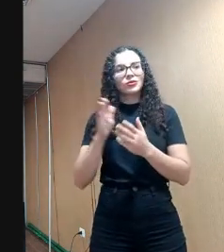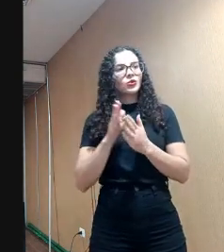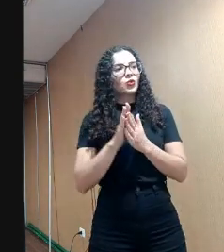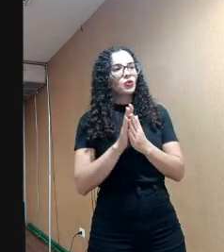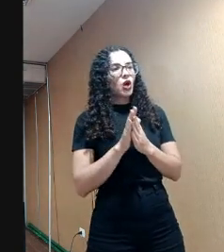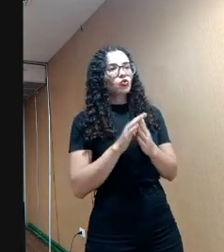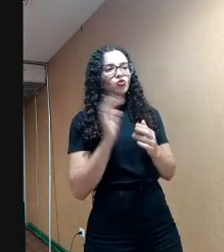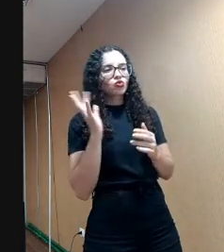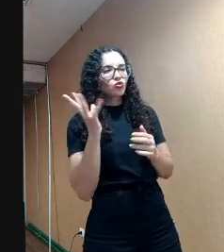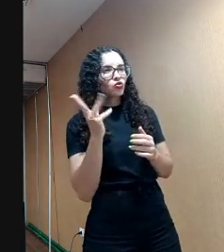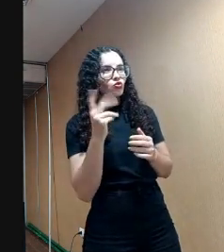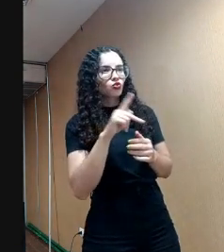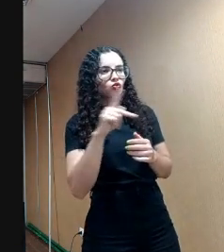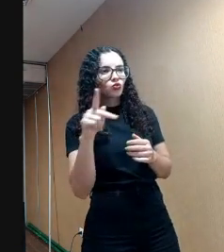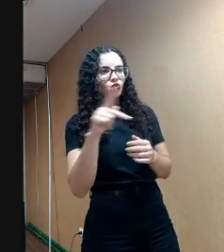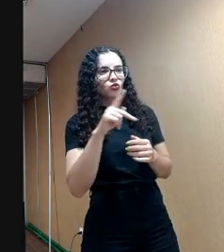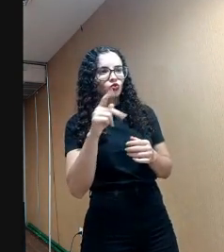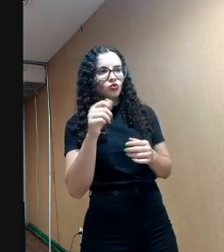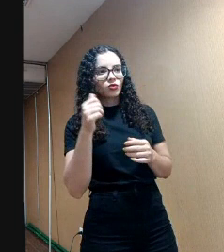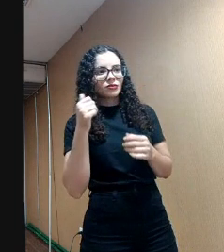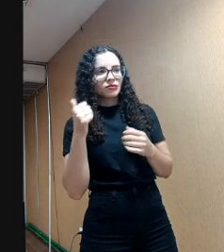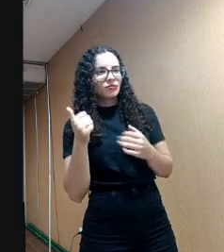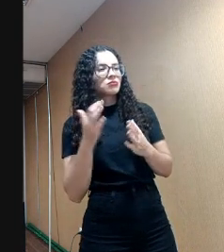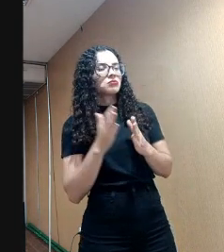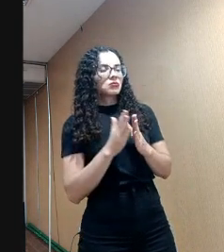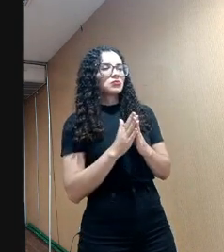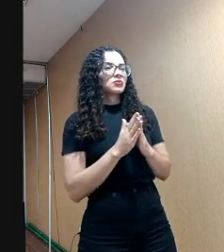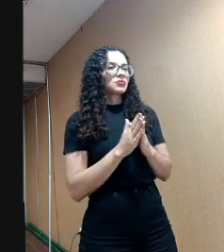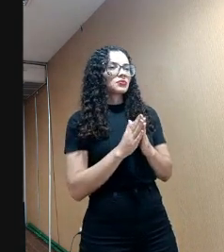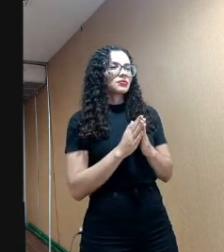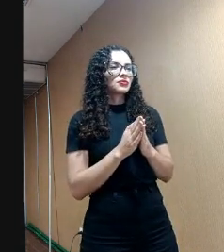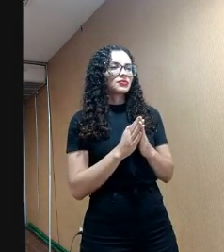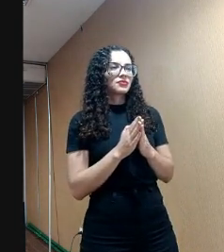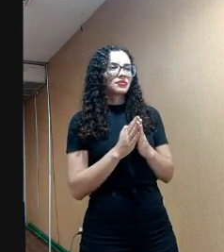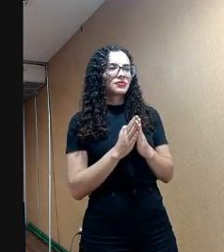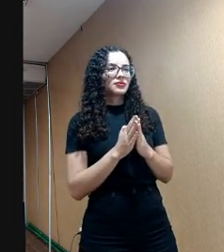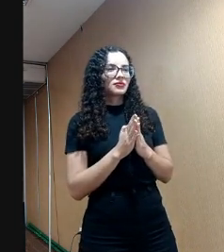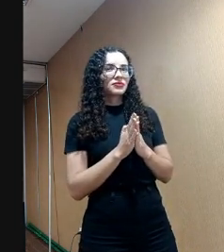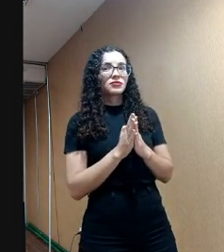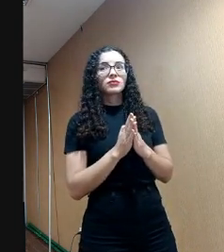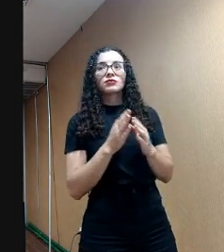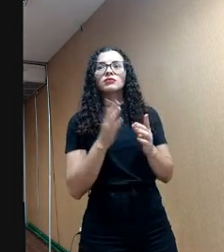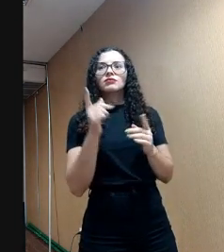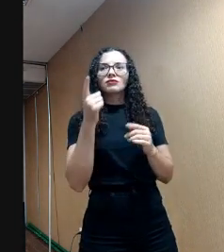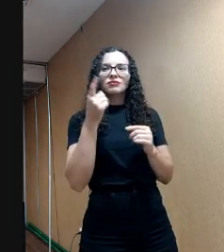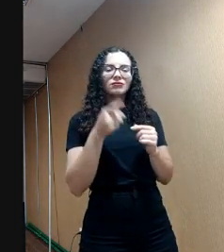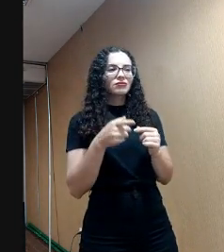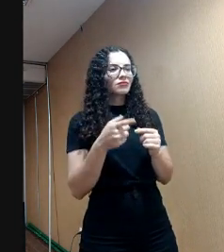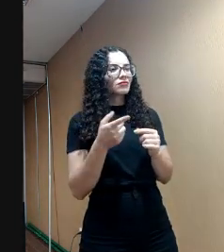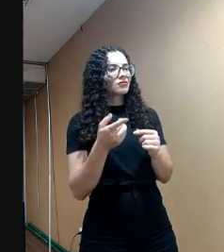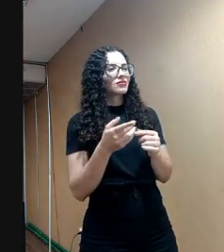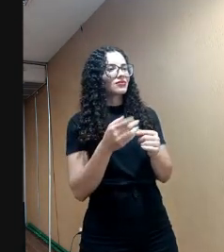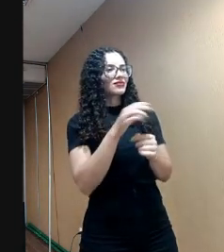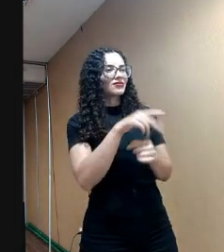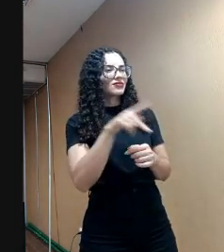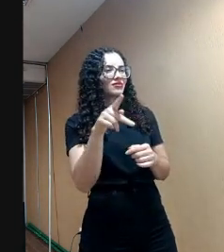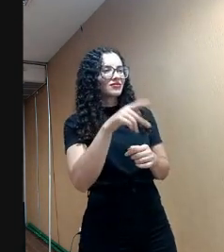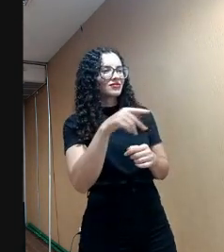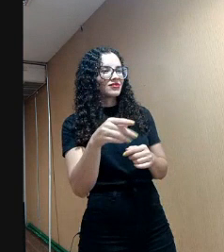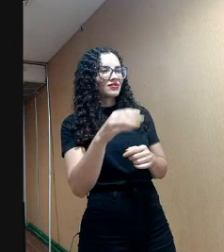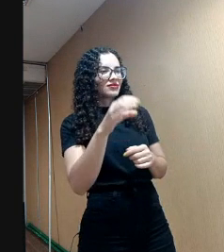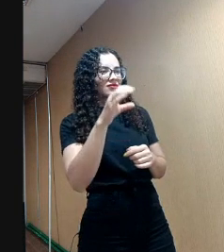representante docente, professor Josemar Claudino, professor Carlos Eduardo de Oliveira, professora